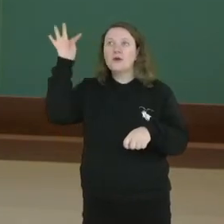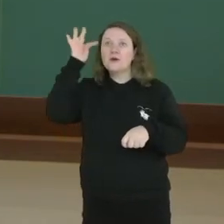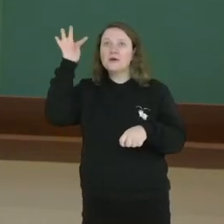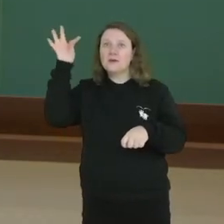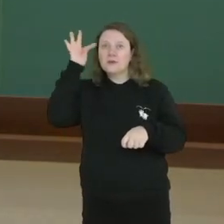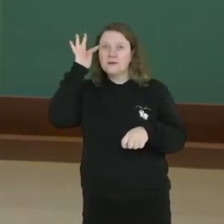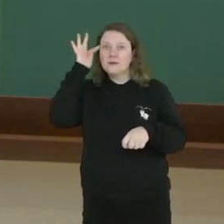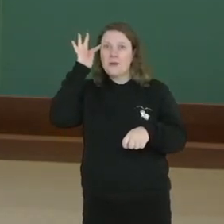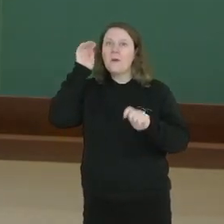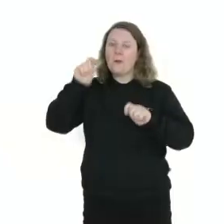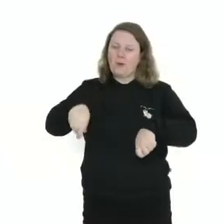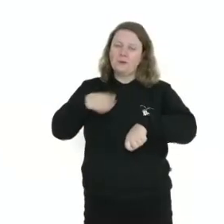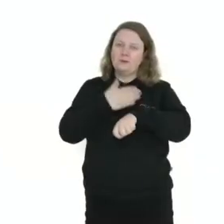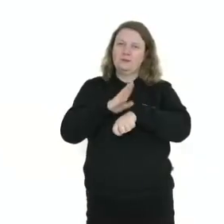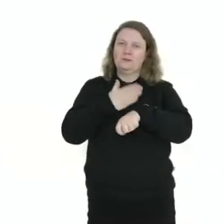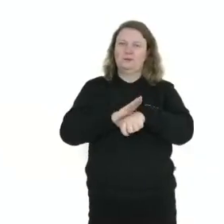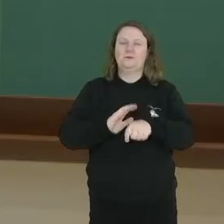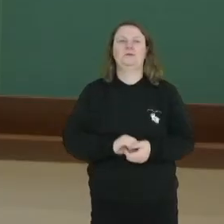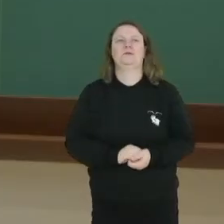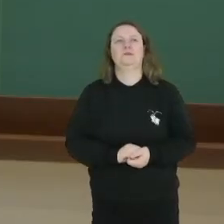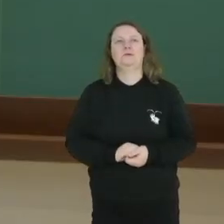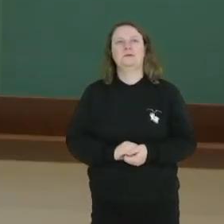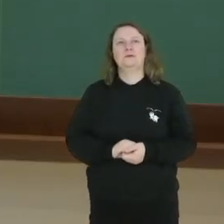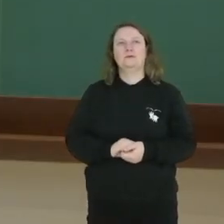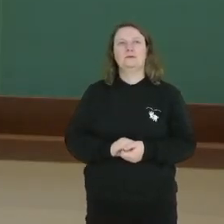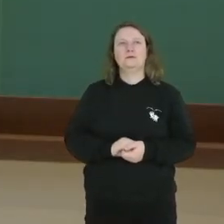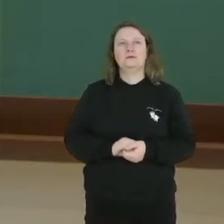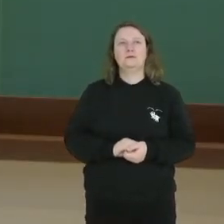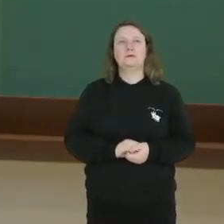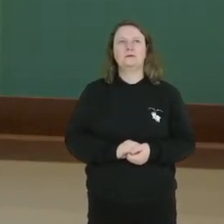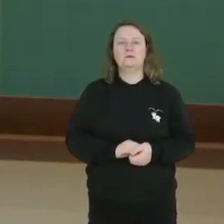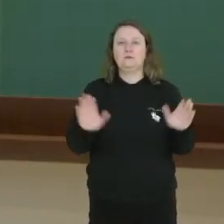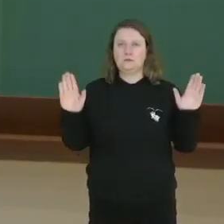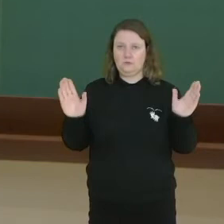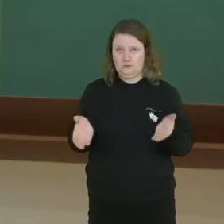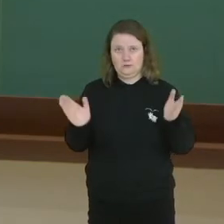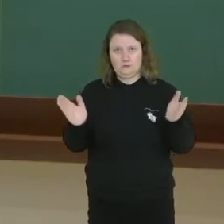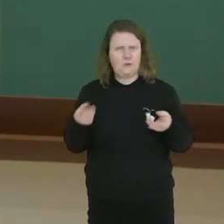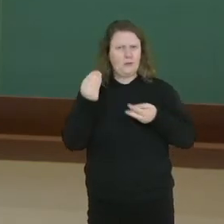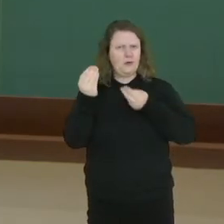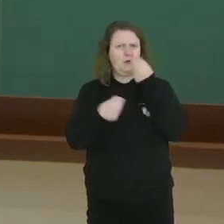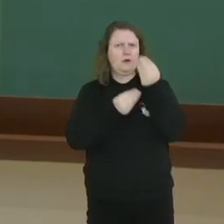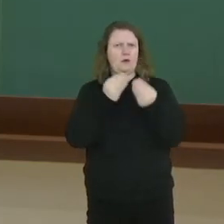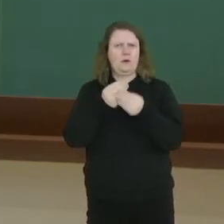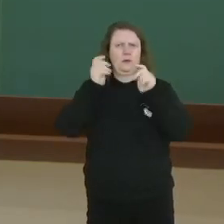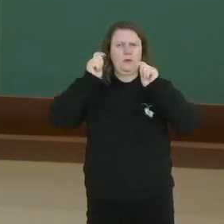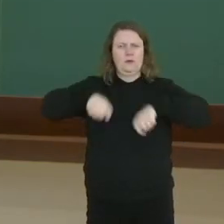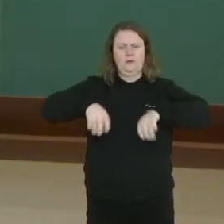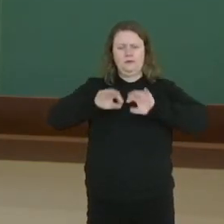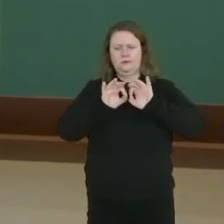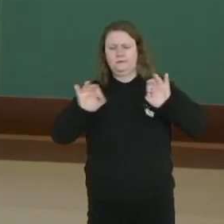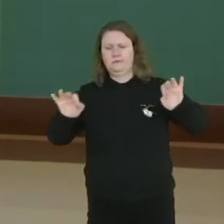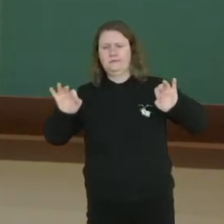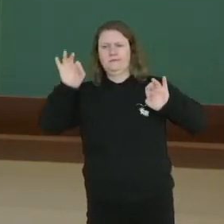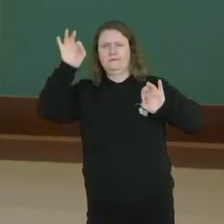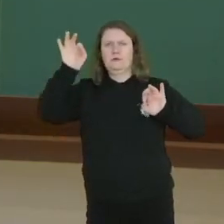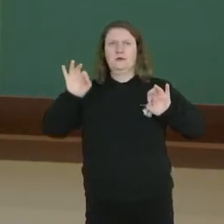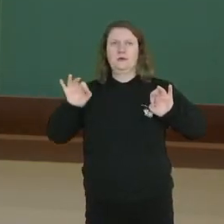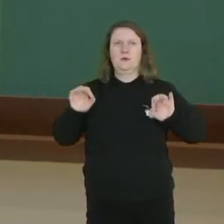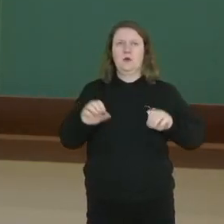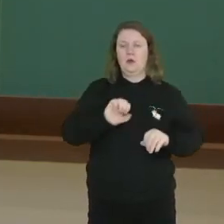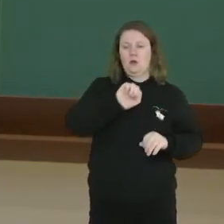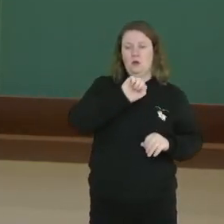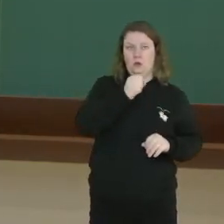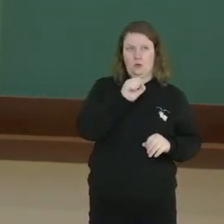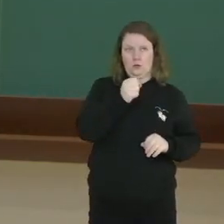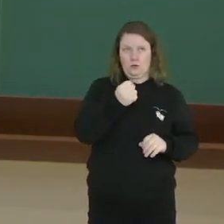tá bom? Então, olha lá, eu fechando esse triângulo, como é que eu consigo essas medidas, gente? Olha aqui, ó, 8.